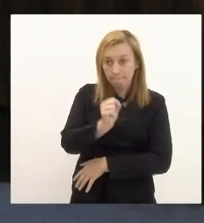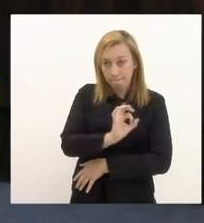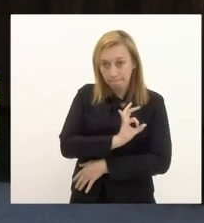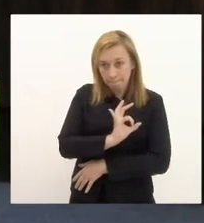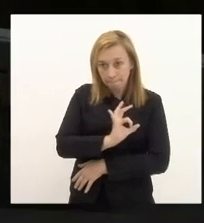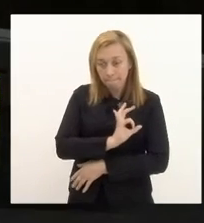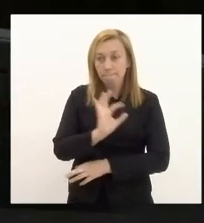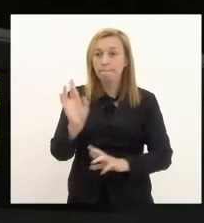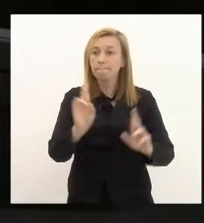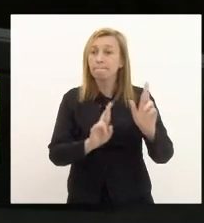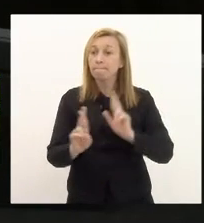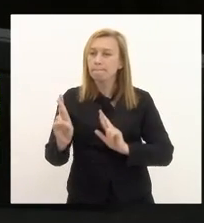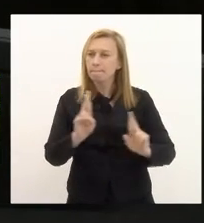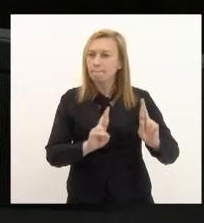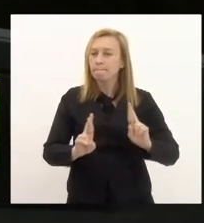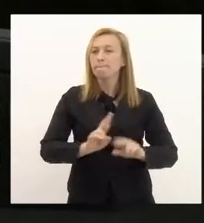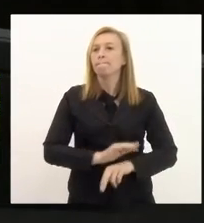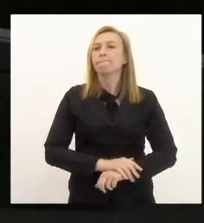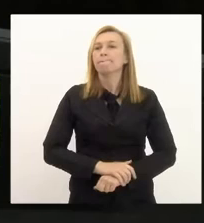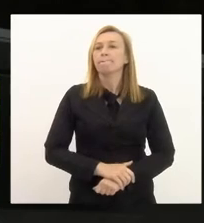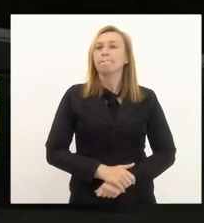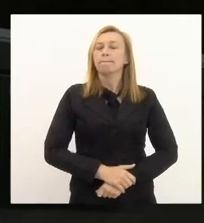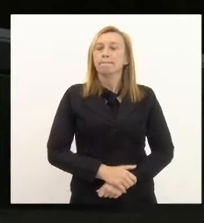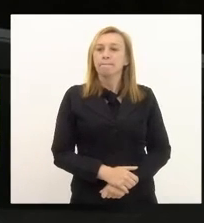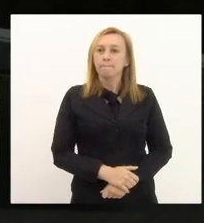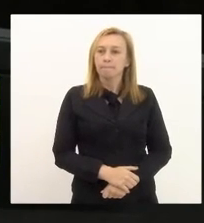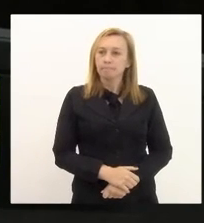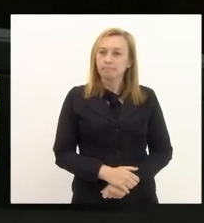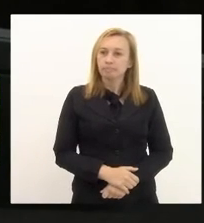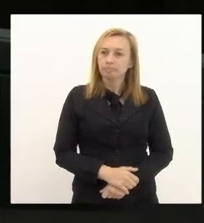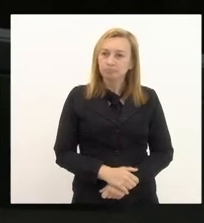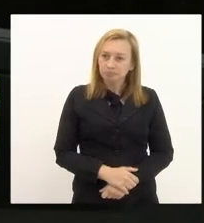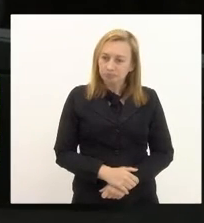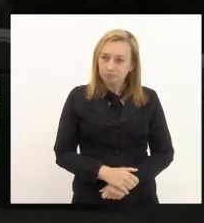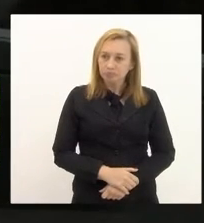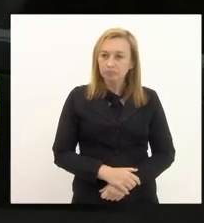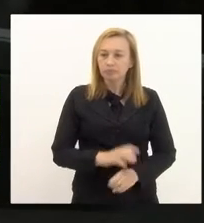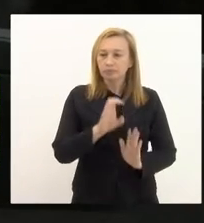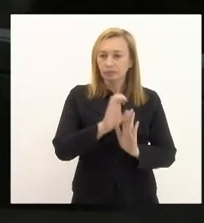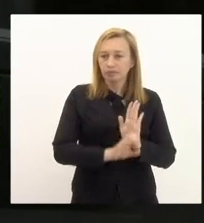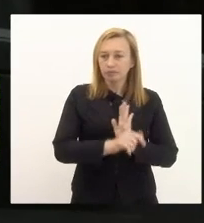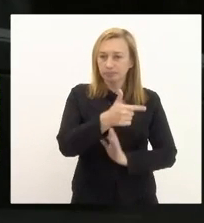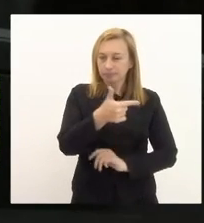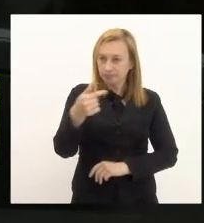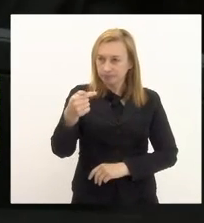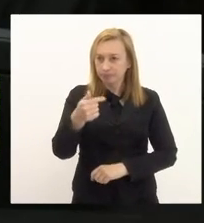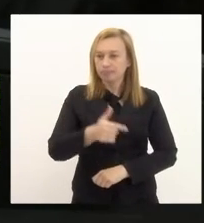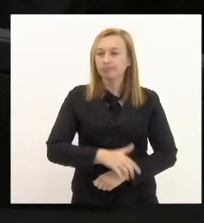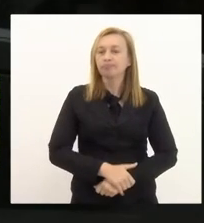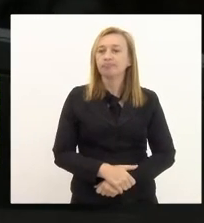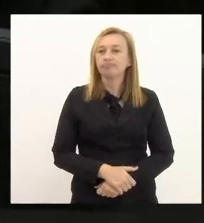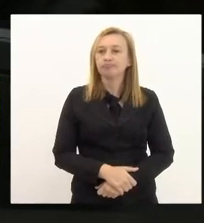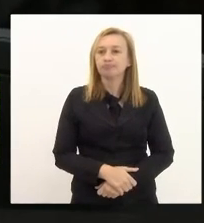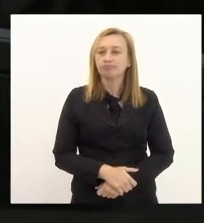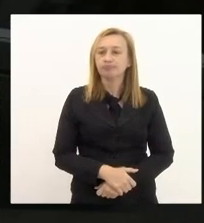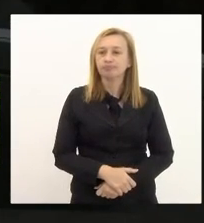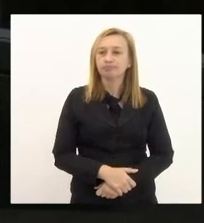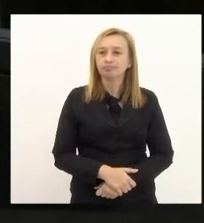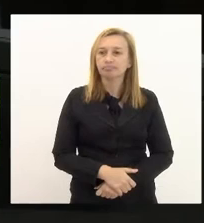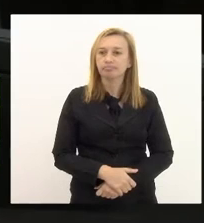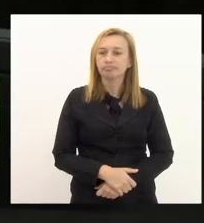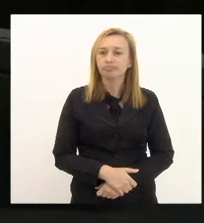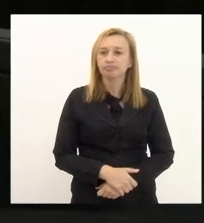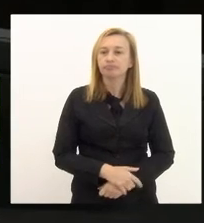com relação aos benefícios a emendar 17 sobre